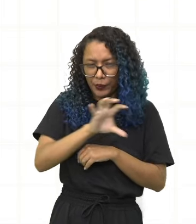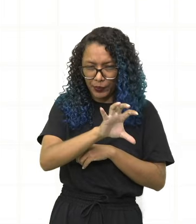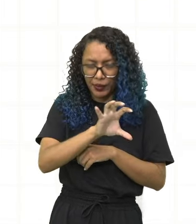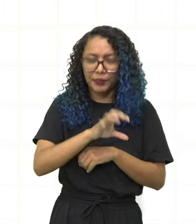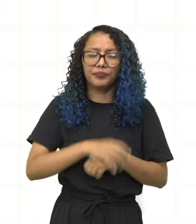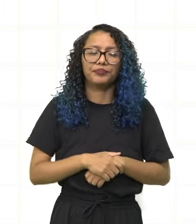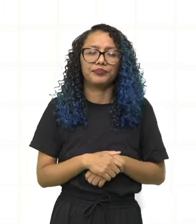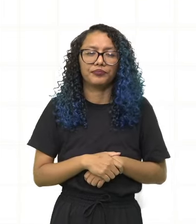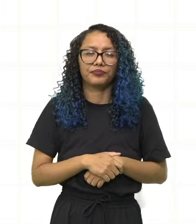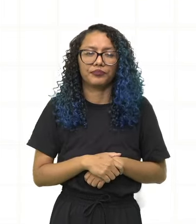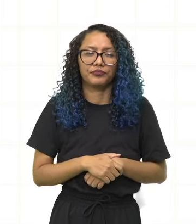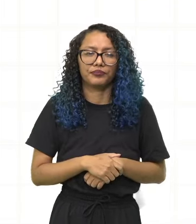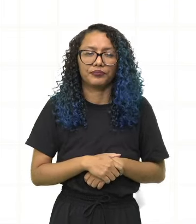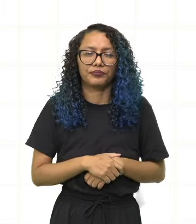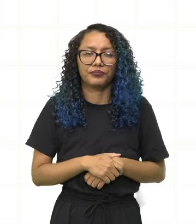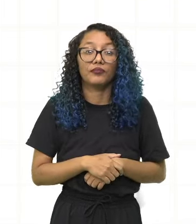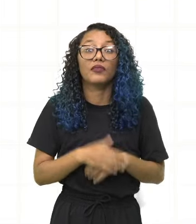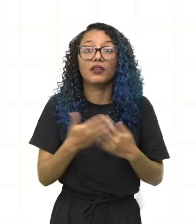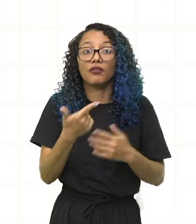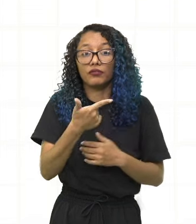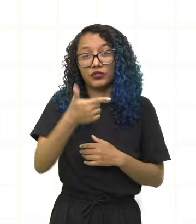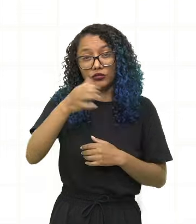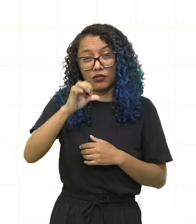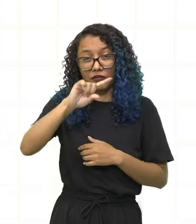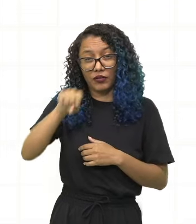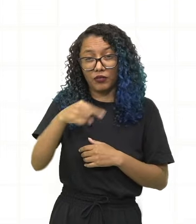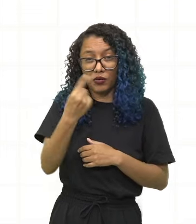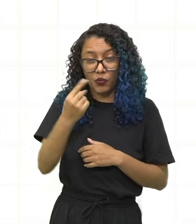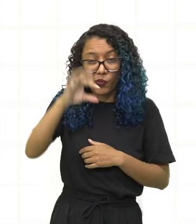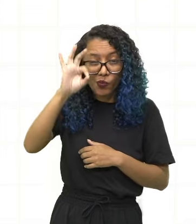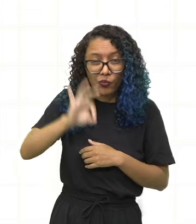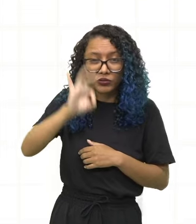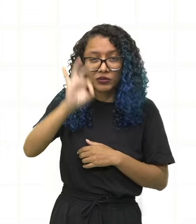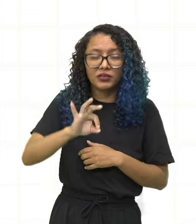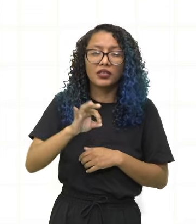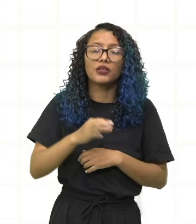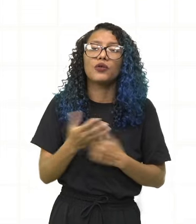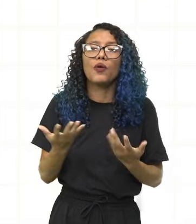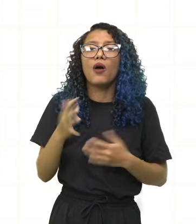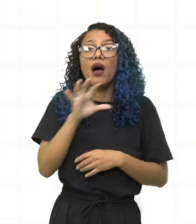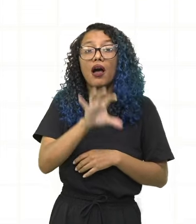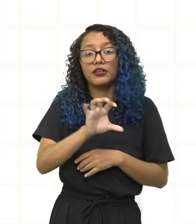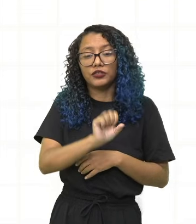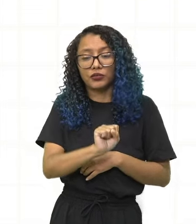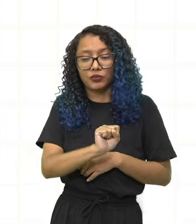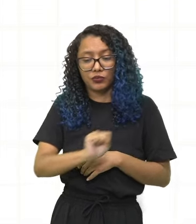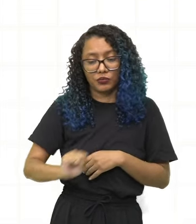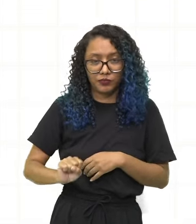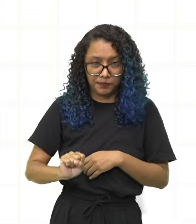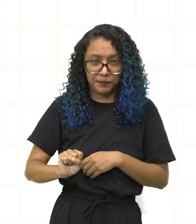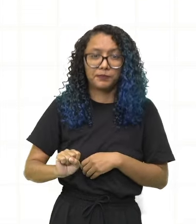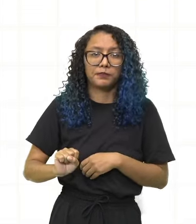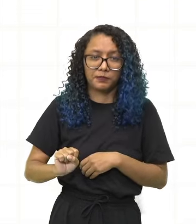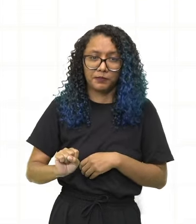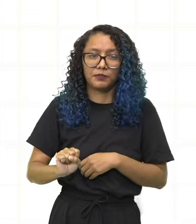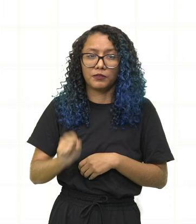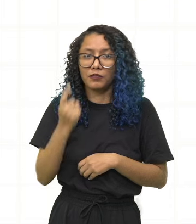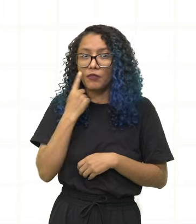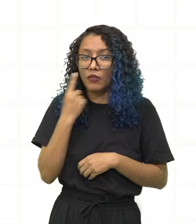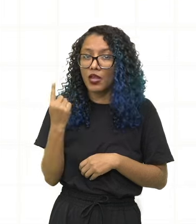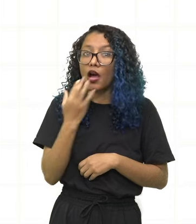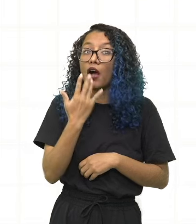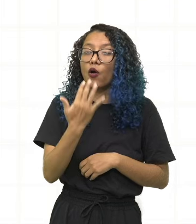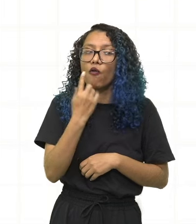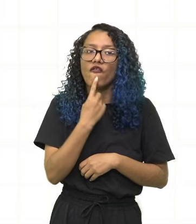encontramos com 29,1%, nós temos a região sudeste, tá bom? Aqui em vermelho.